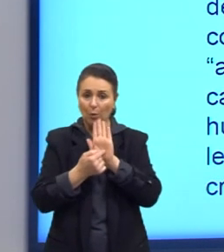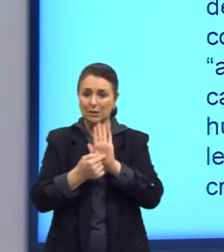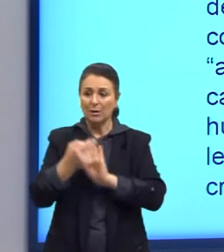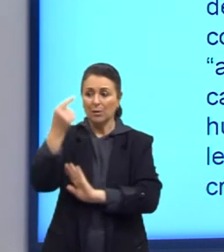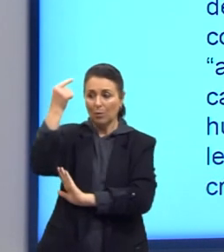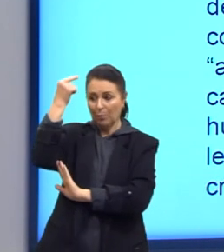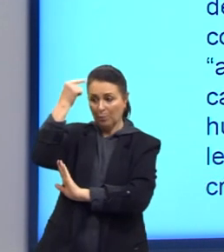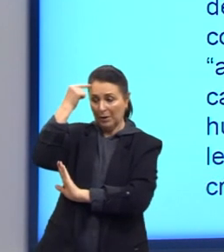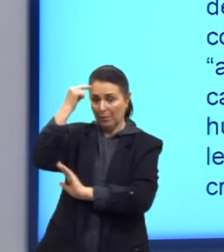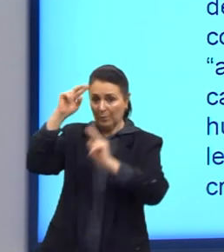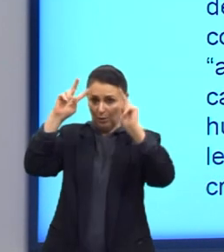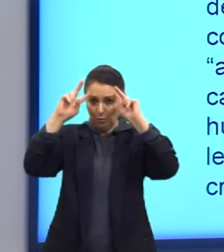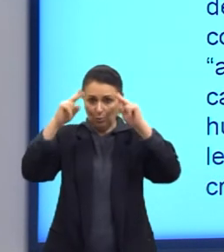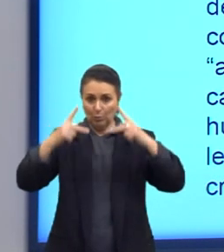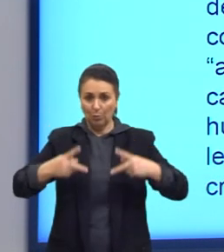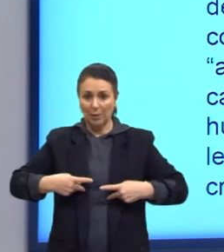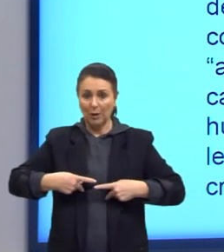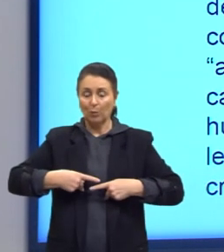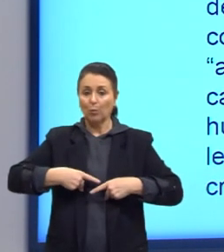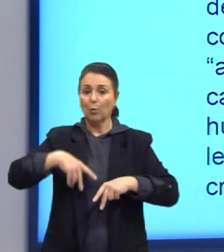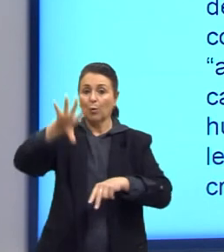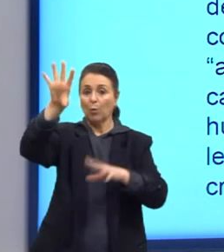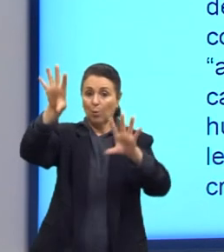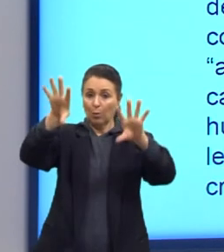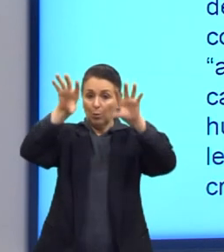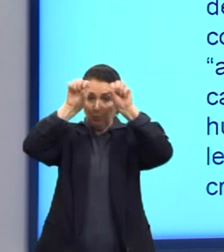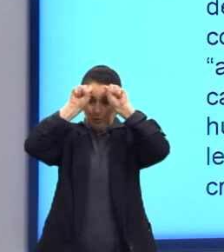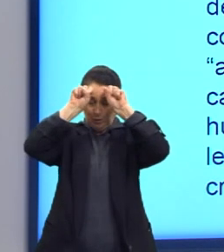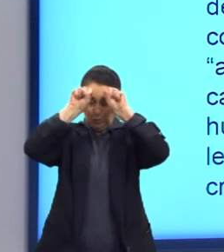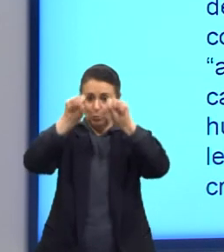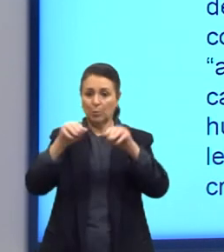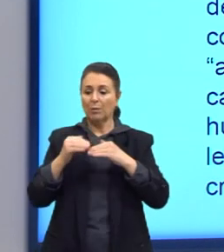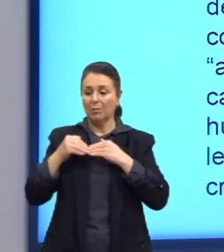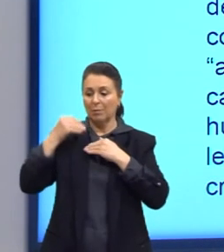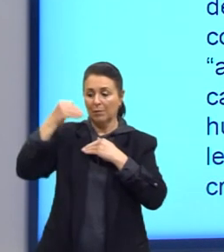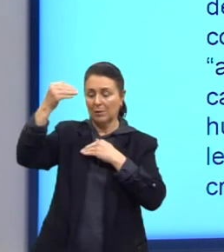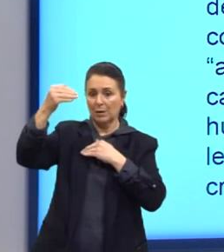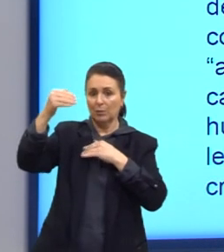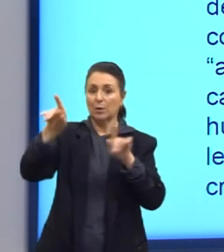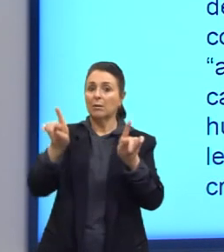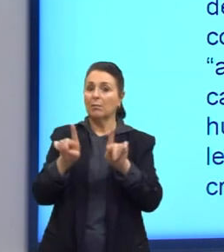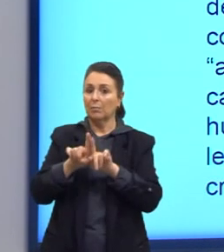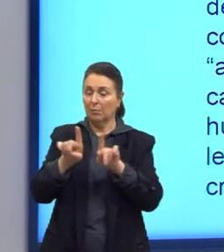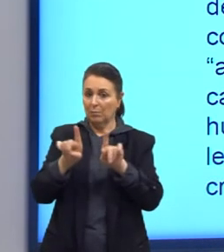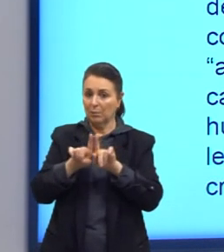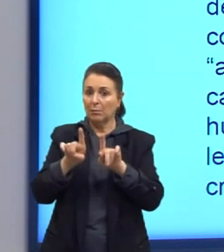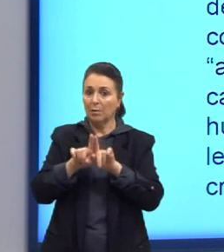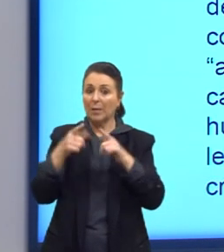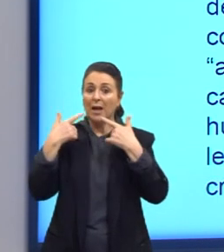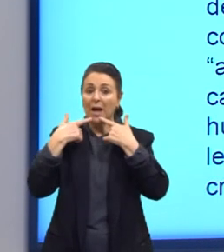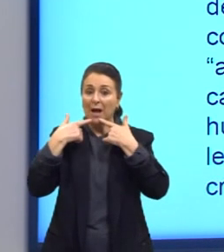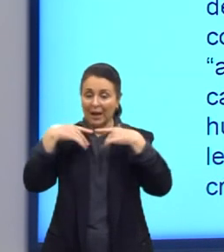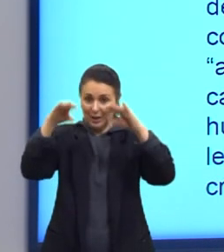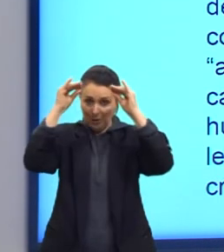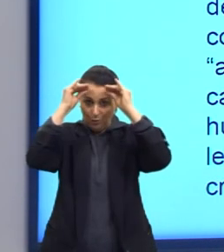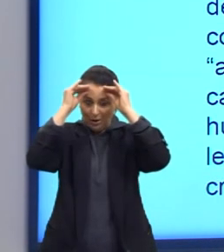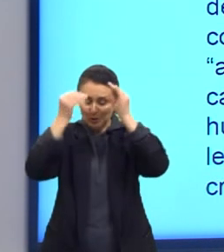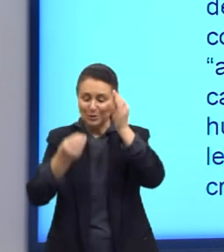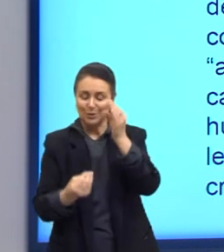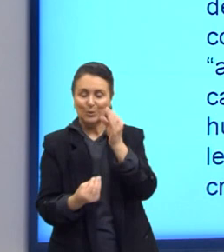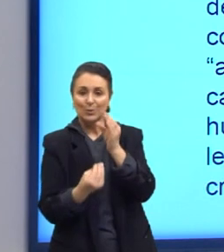que o pensamento humano abstrato e avançado e provavelmente também a linguagem